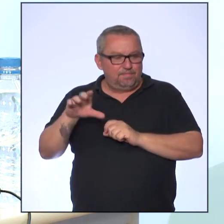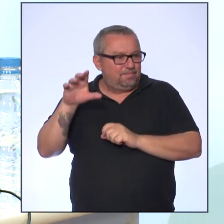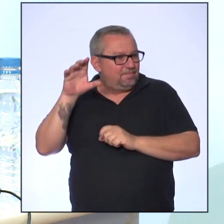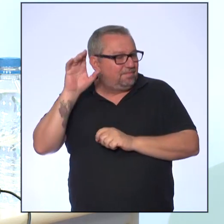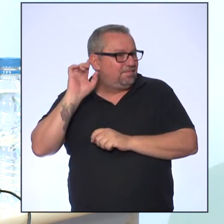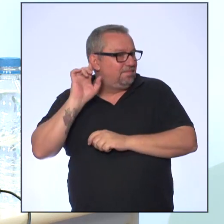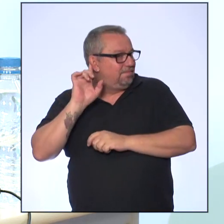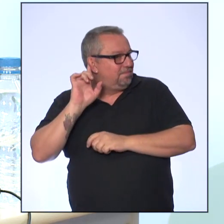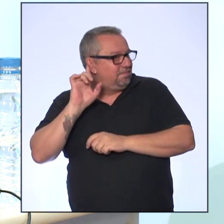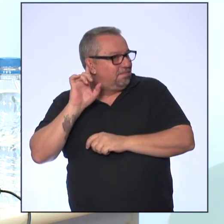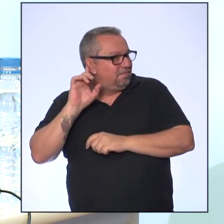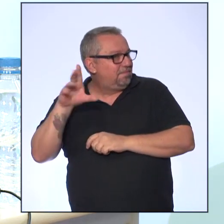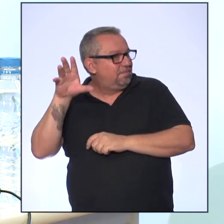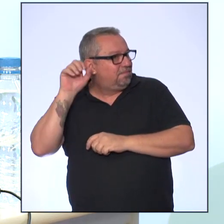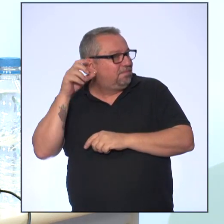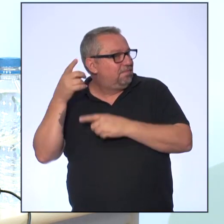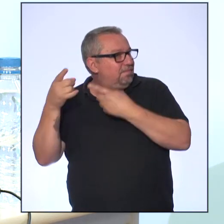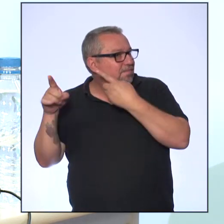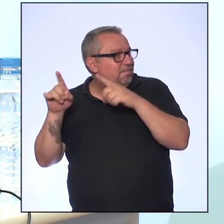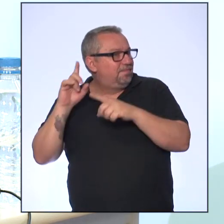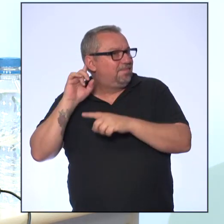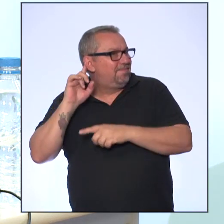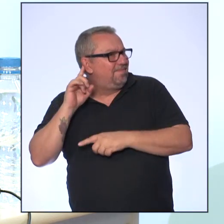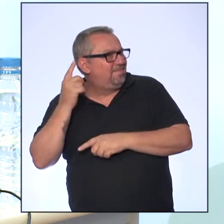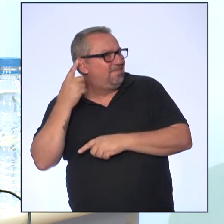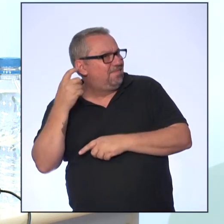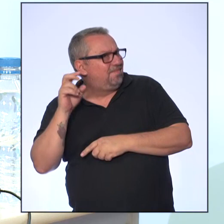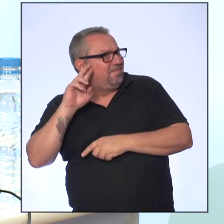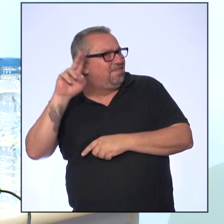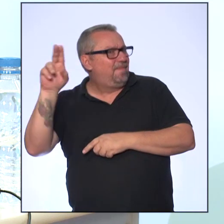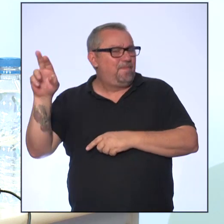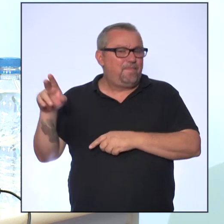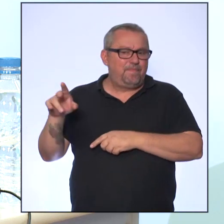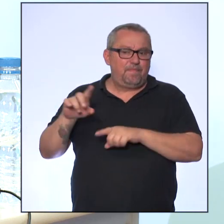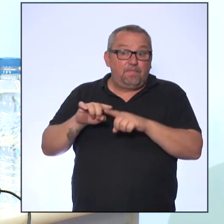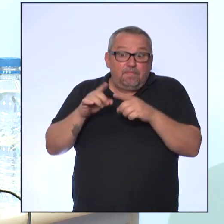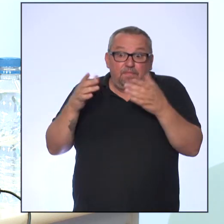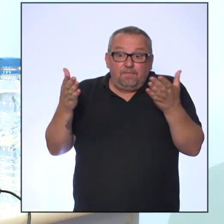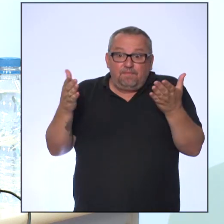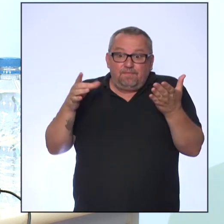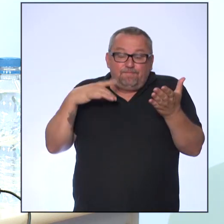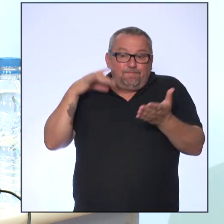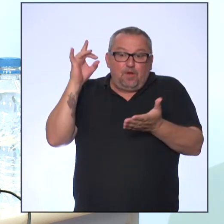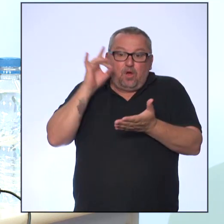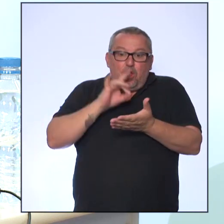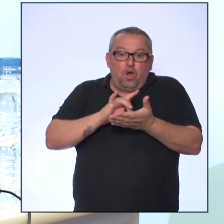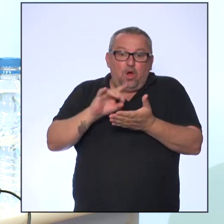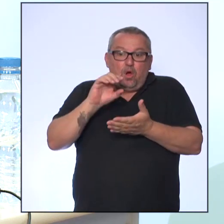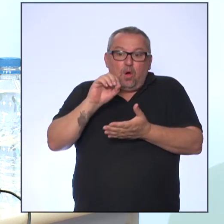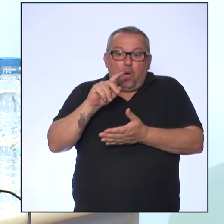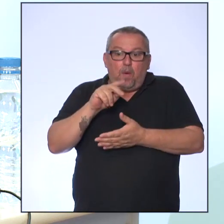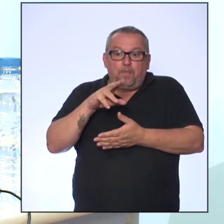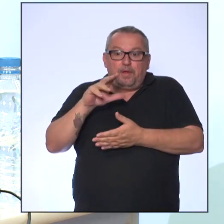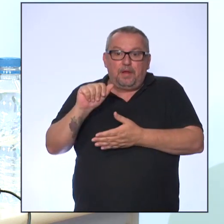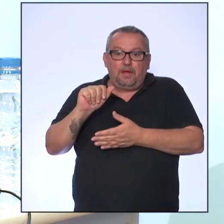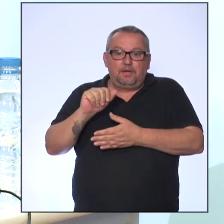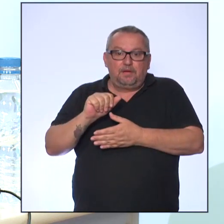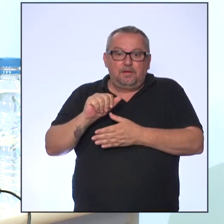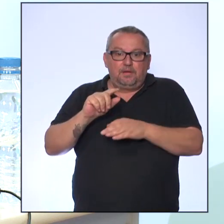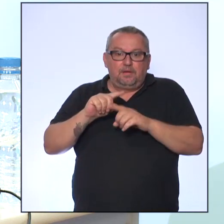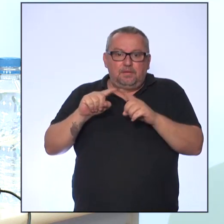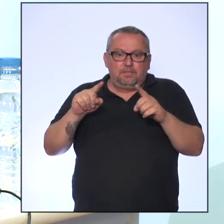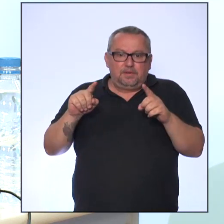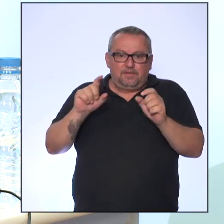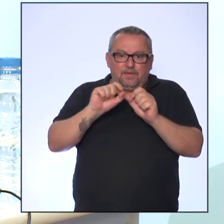música, escutar sons diferenciados. Então, professora, detesto ópera, mas escuta, faz o seu ouvido